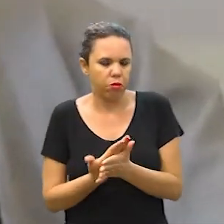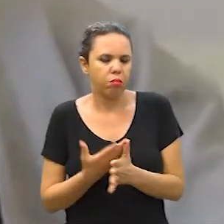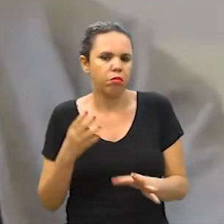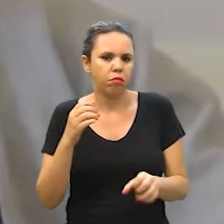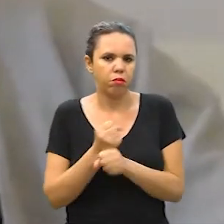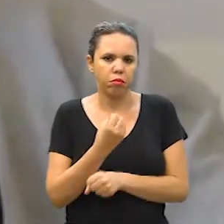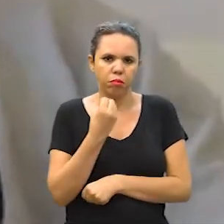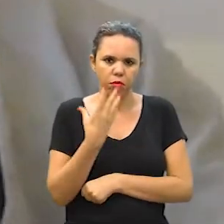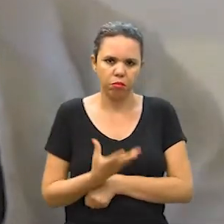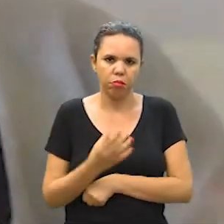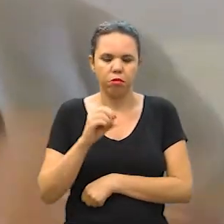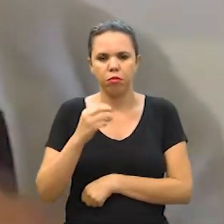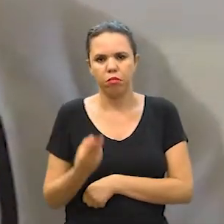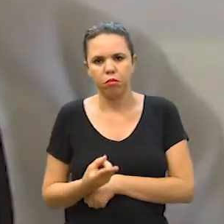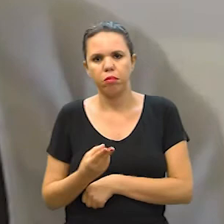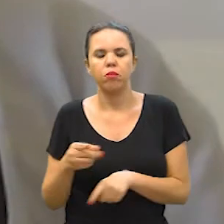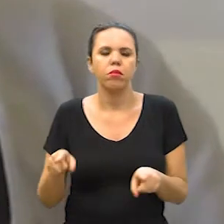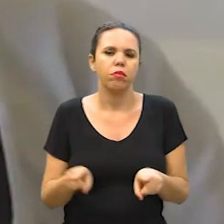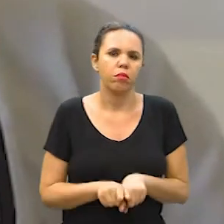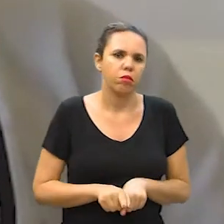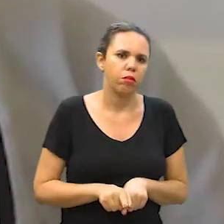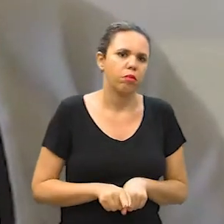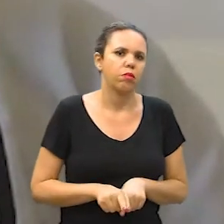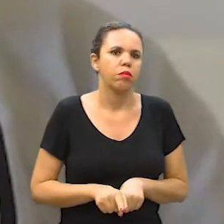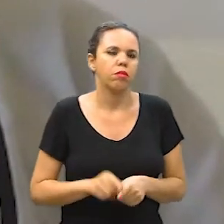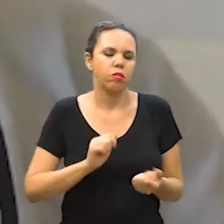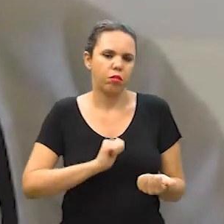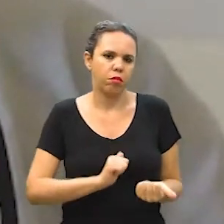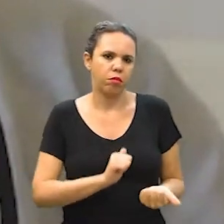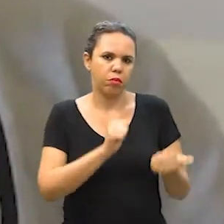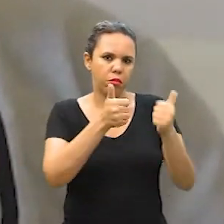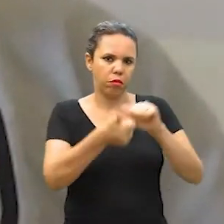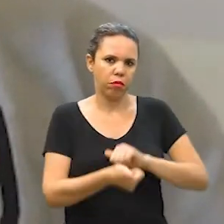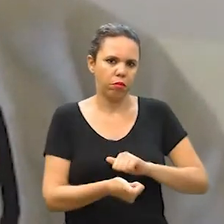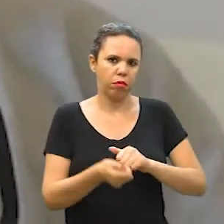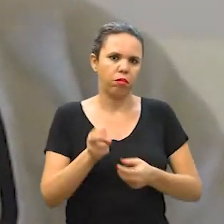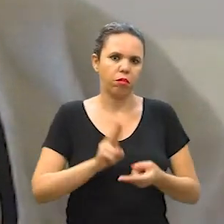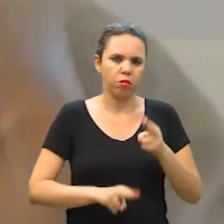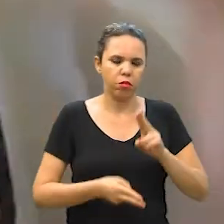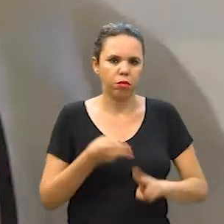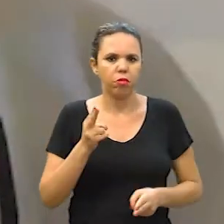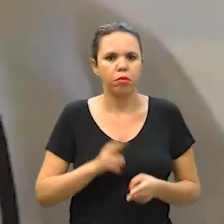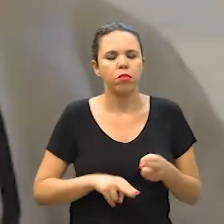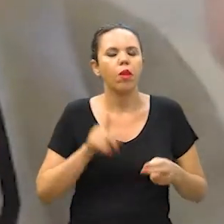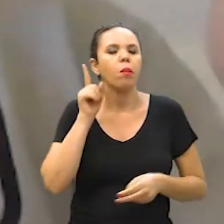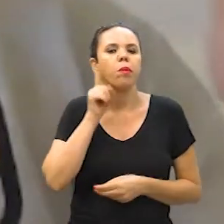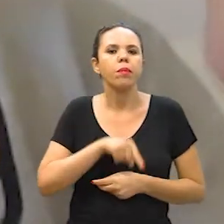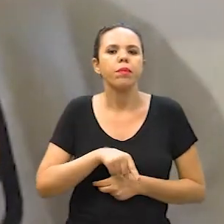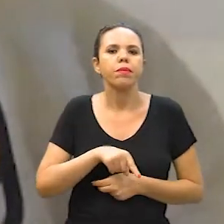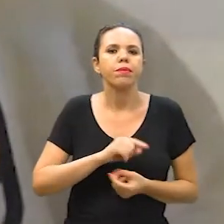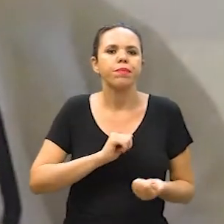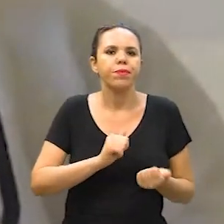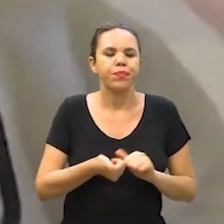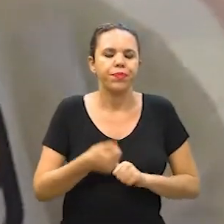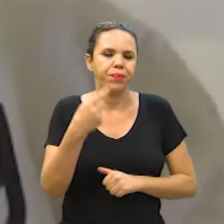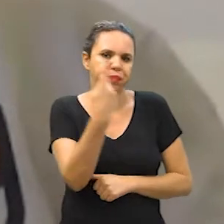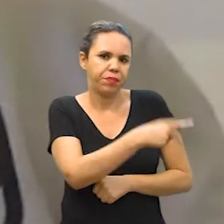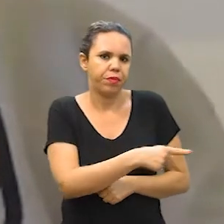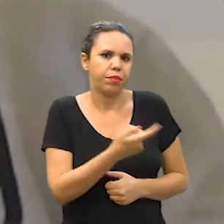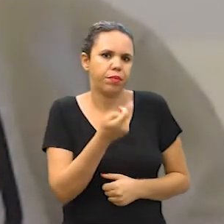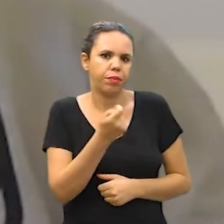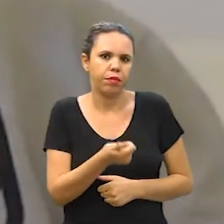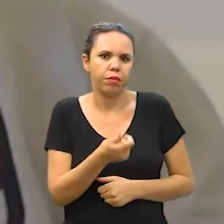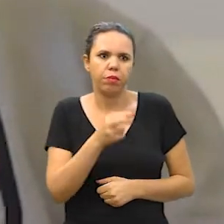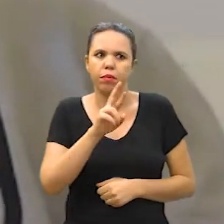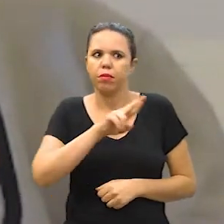notas boas, quanto por aptidões esportivas. Os Estados Unidos, esporte para eles é quase